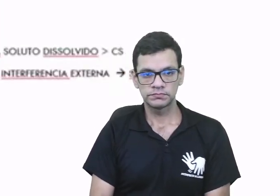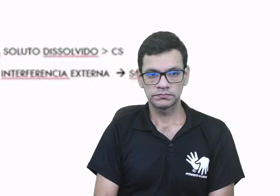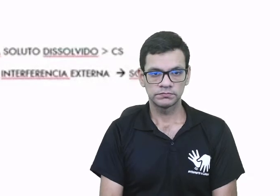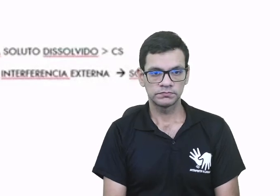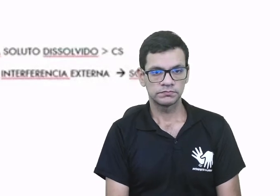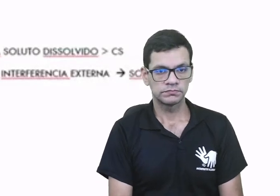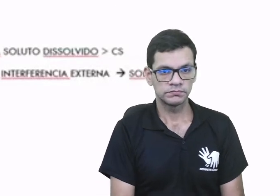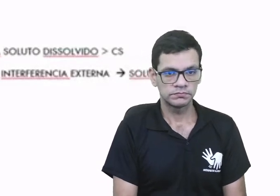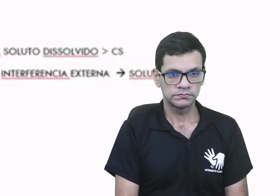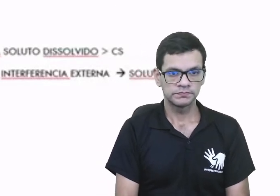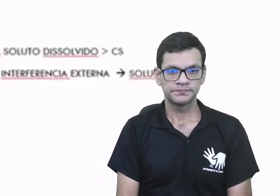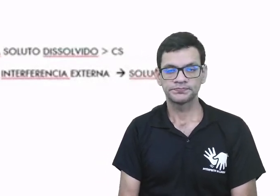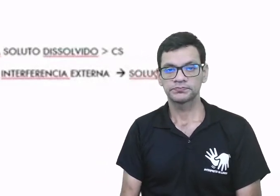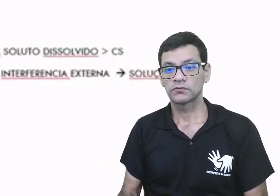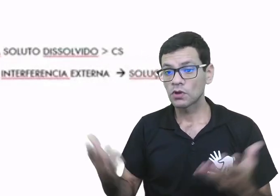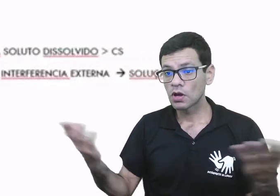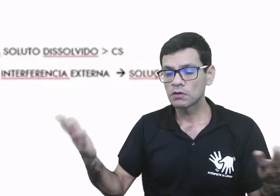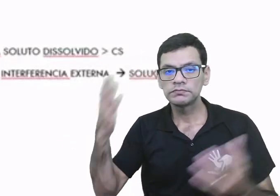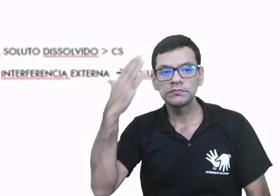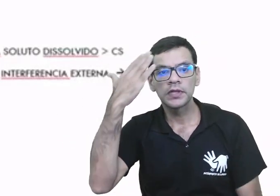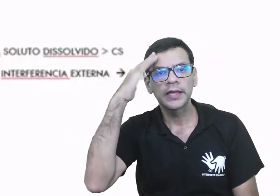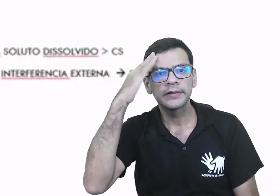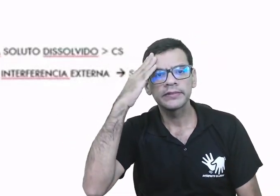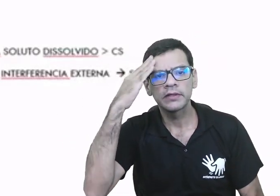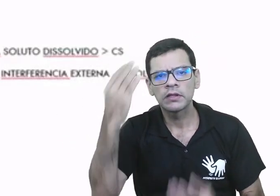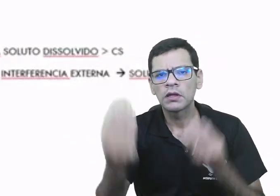Então, vamos entender qual que é a relação desse